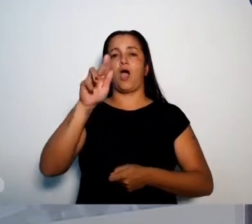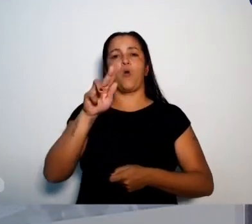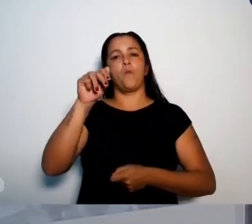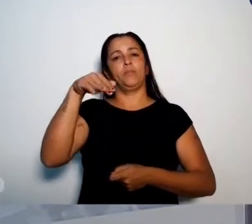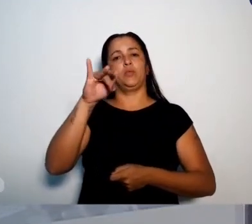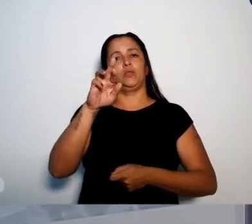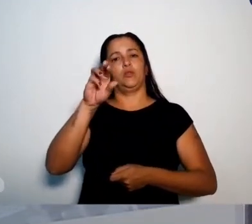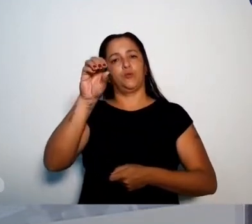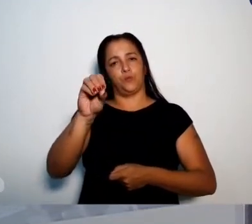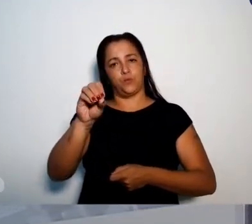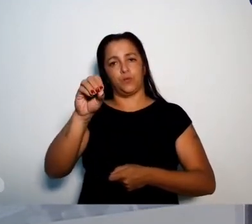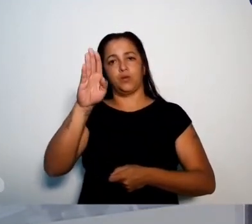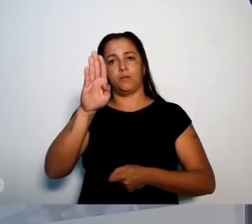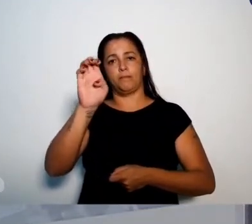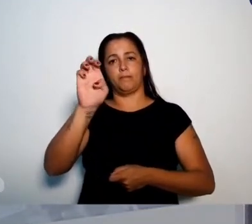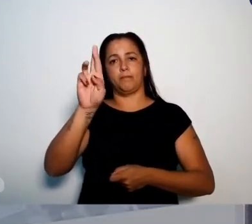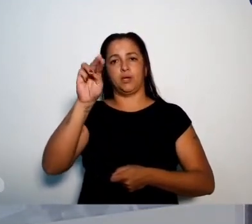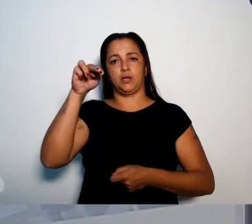Reis, na Vila Maria.